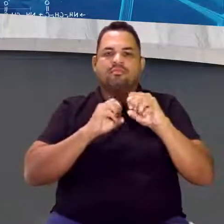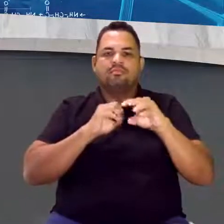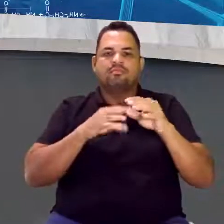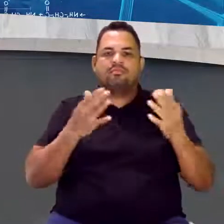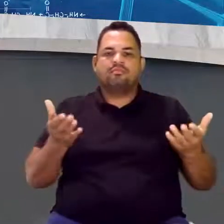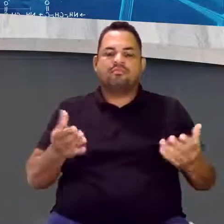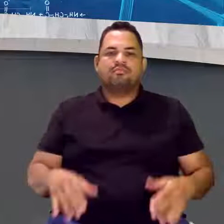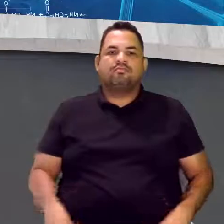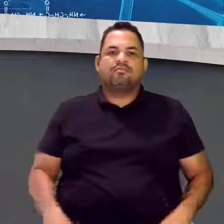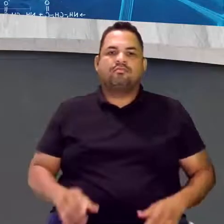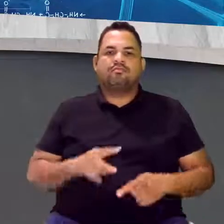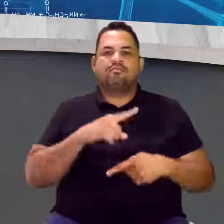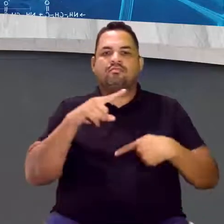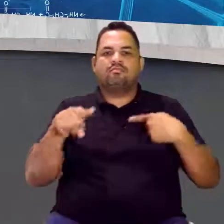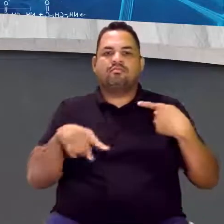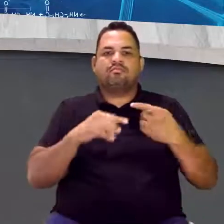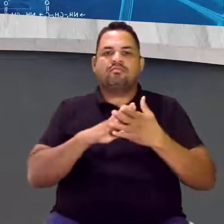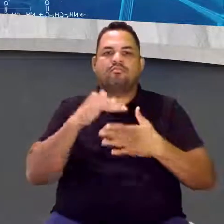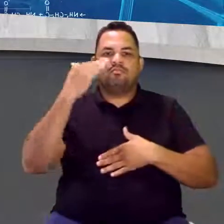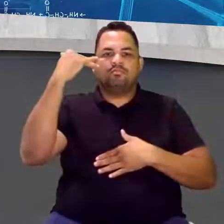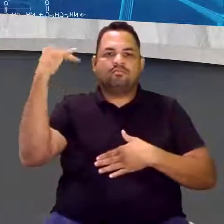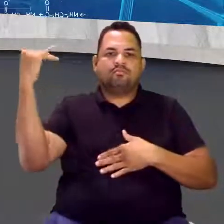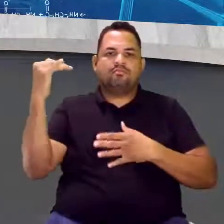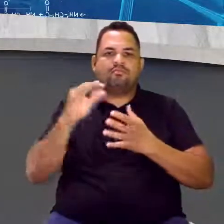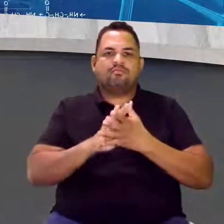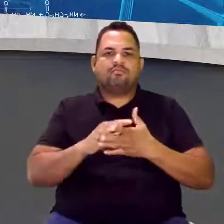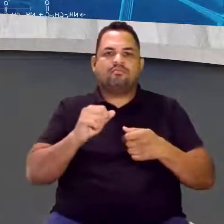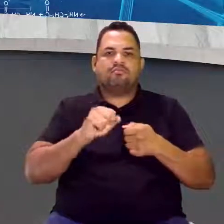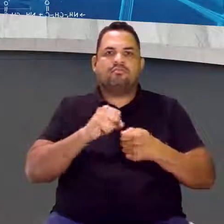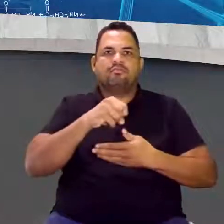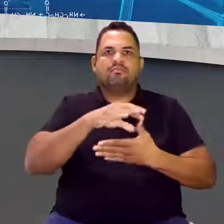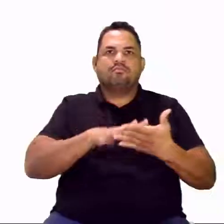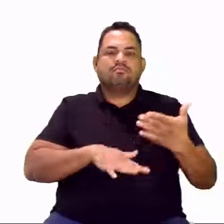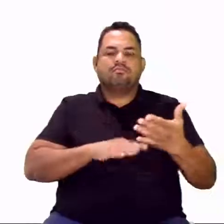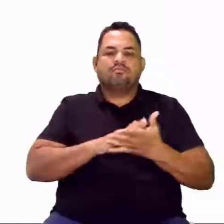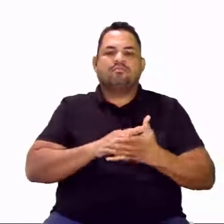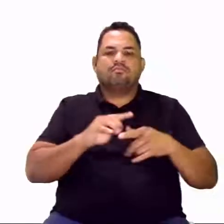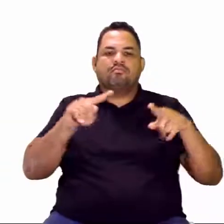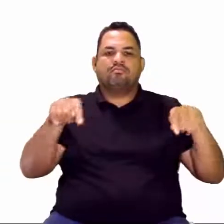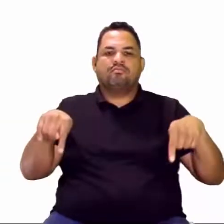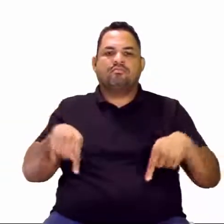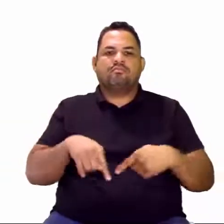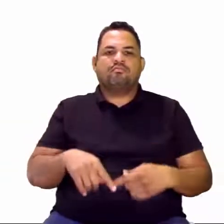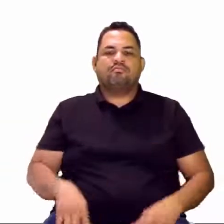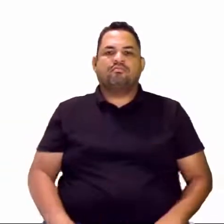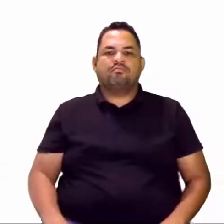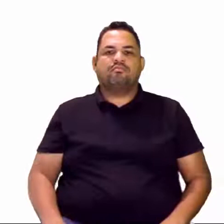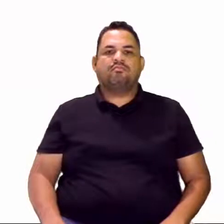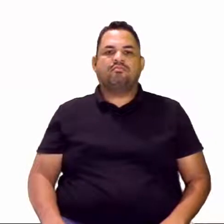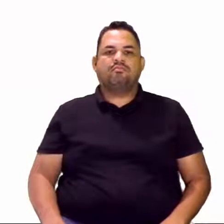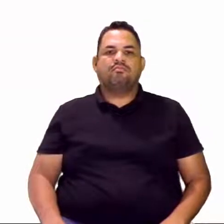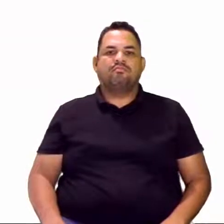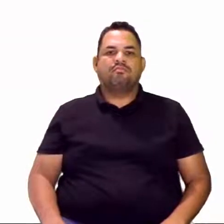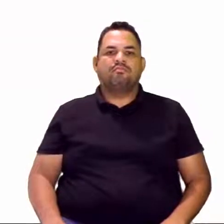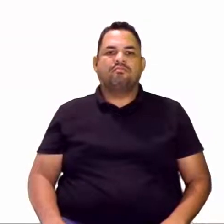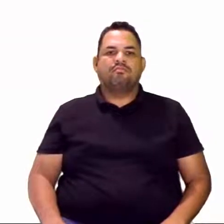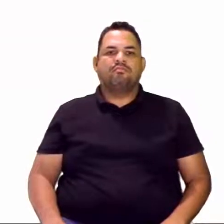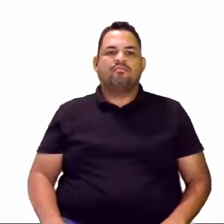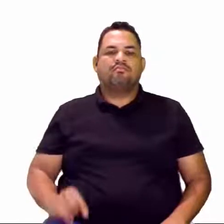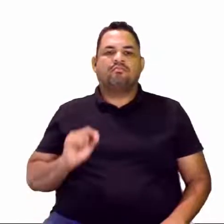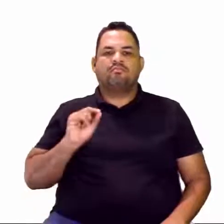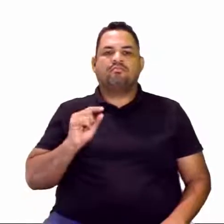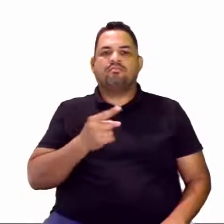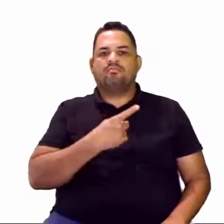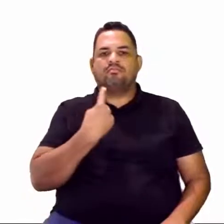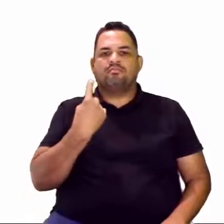abordado, visando o teu sucesso na resolução das questões de atividade de sala. Vamos lá, então? Olha lá o que